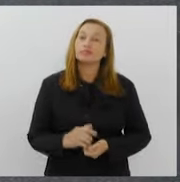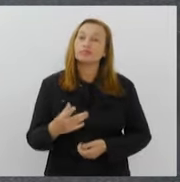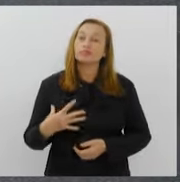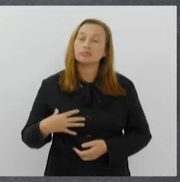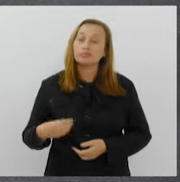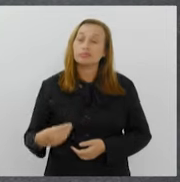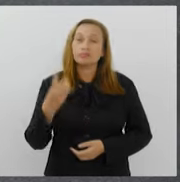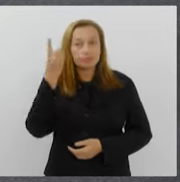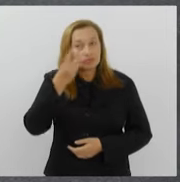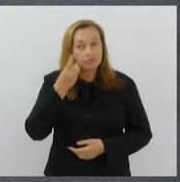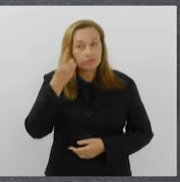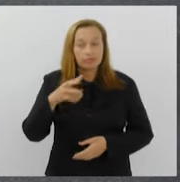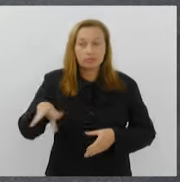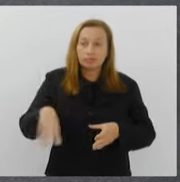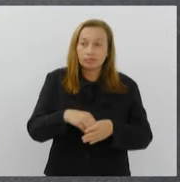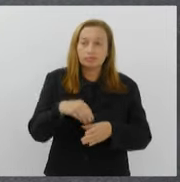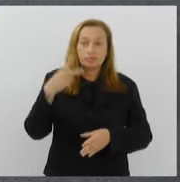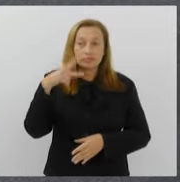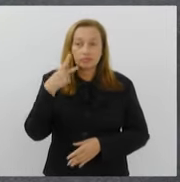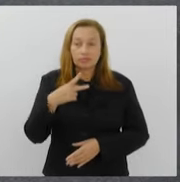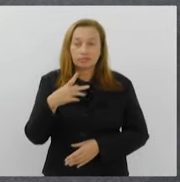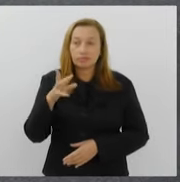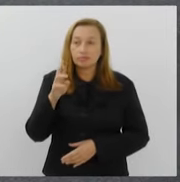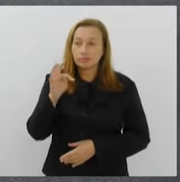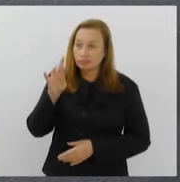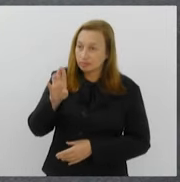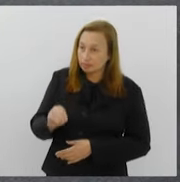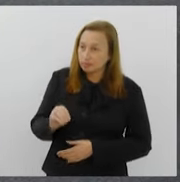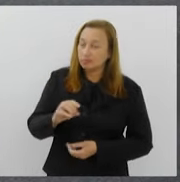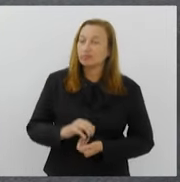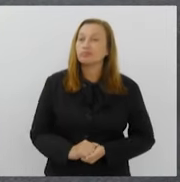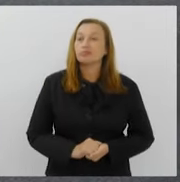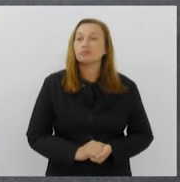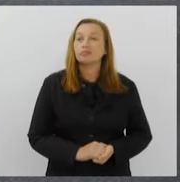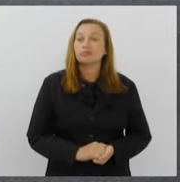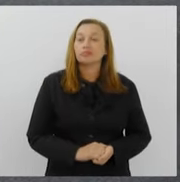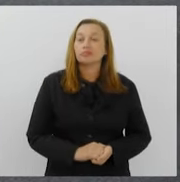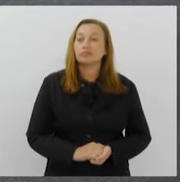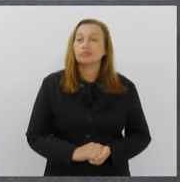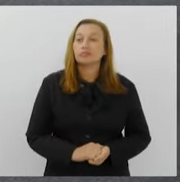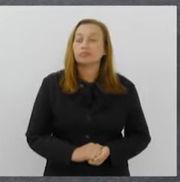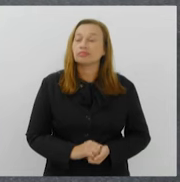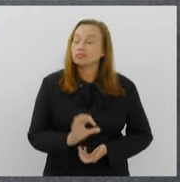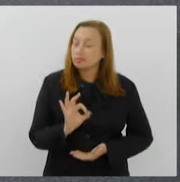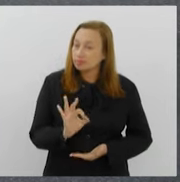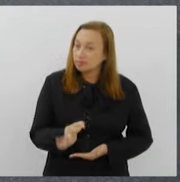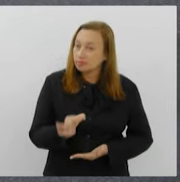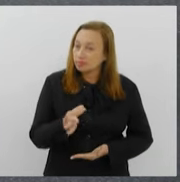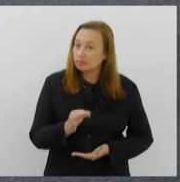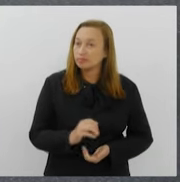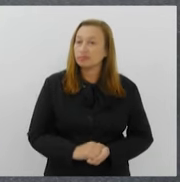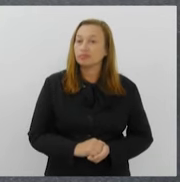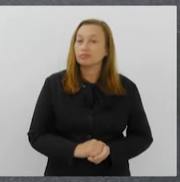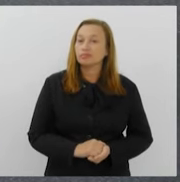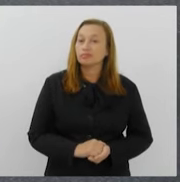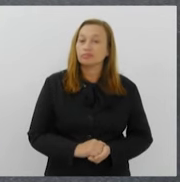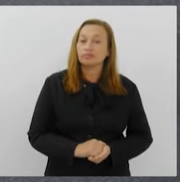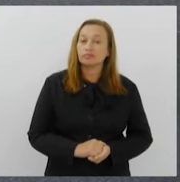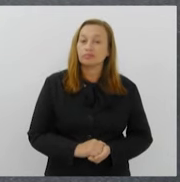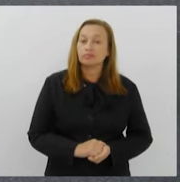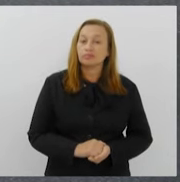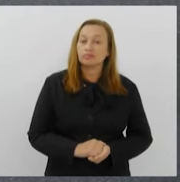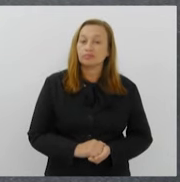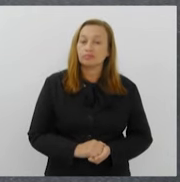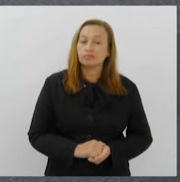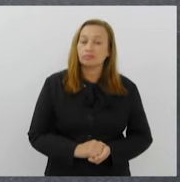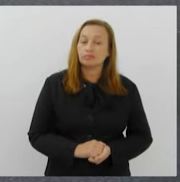também estão na política, está aqui o Renato, e com certeza esse legado será